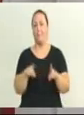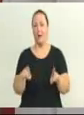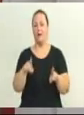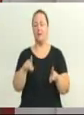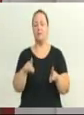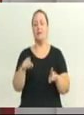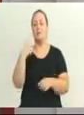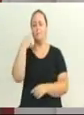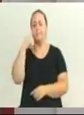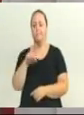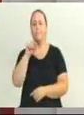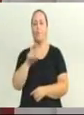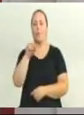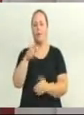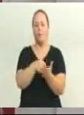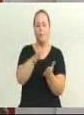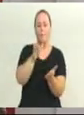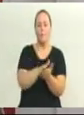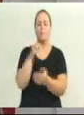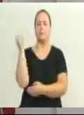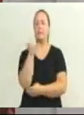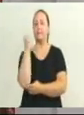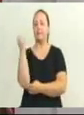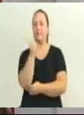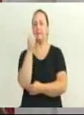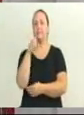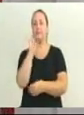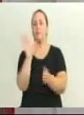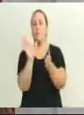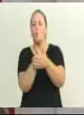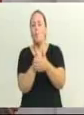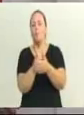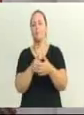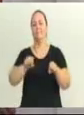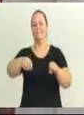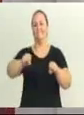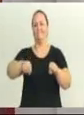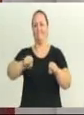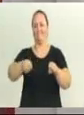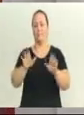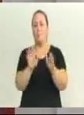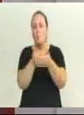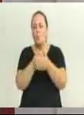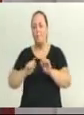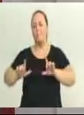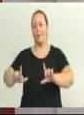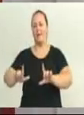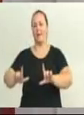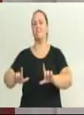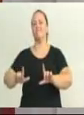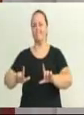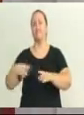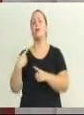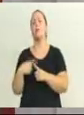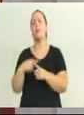gravíssima, é, por qualquer tipo, esconder a placa. Por que que é tão grave isso? Porque é o método usado por